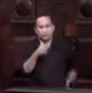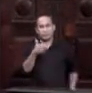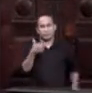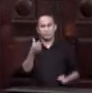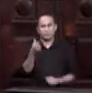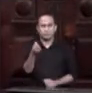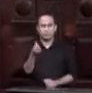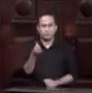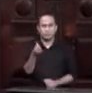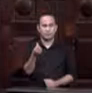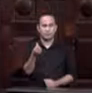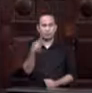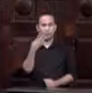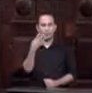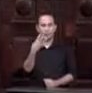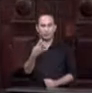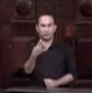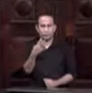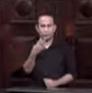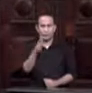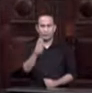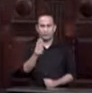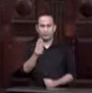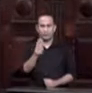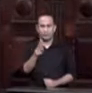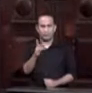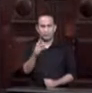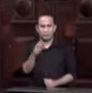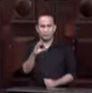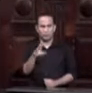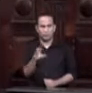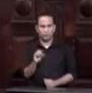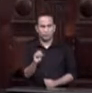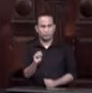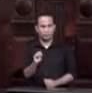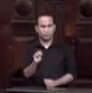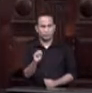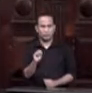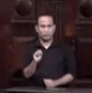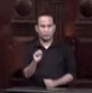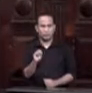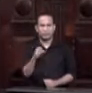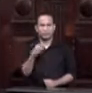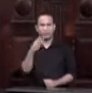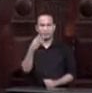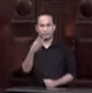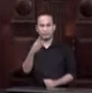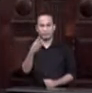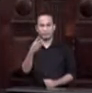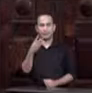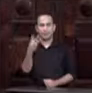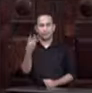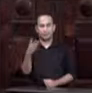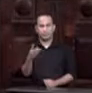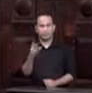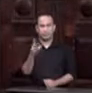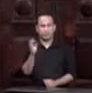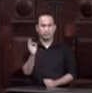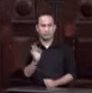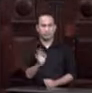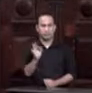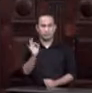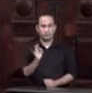2016, 4 bilhões, 119 milhões, um aumento de 33%. E sabe